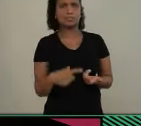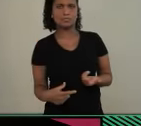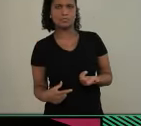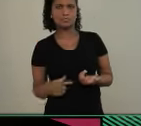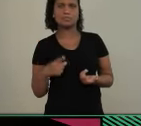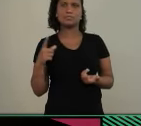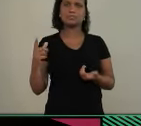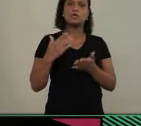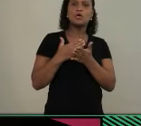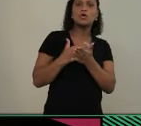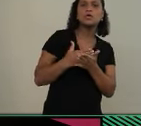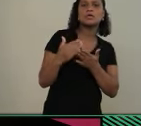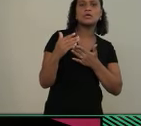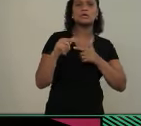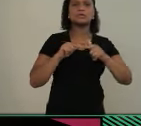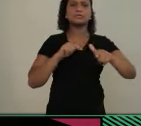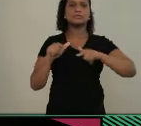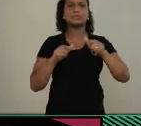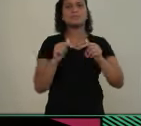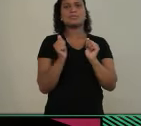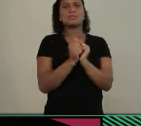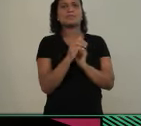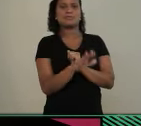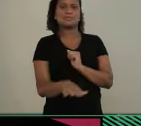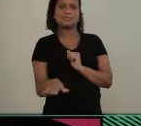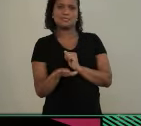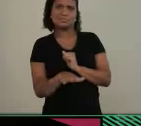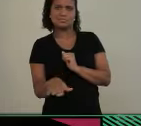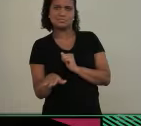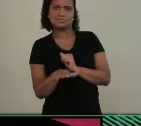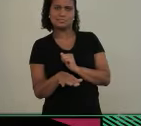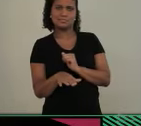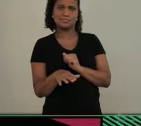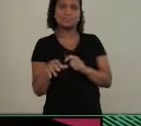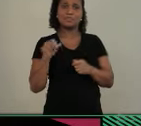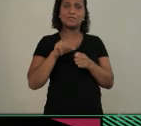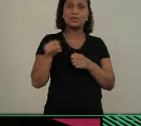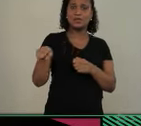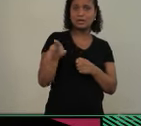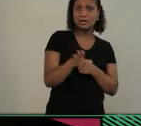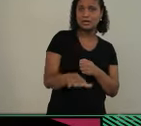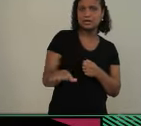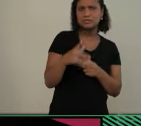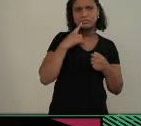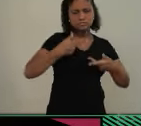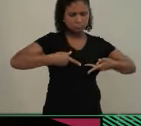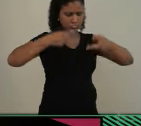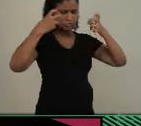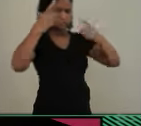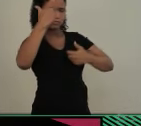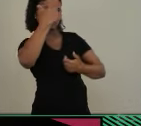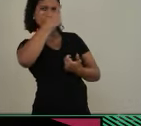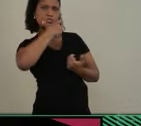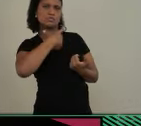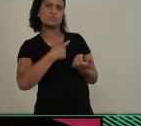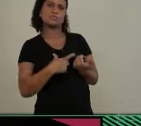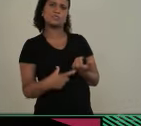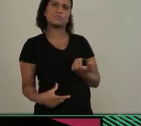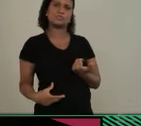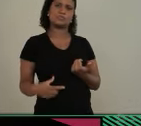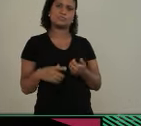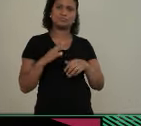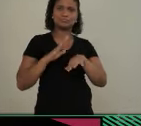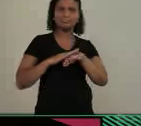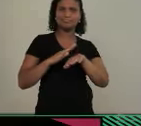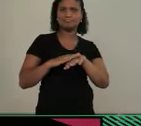espelho, presa a uma cama ortostática, que é uma cama que coloca o deficiente em pé, para ela ver